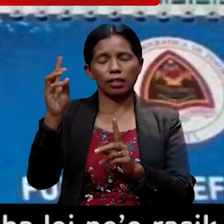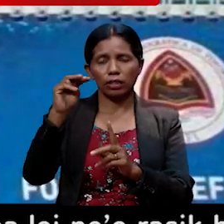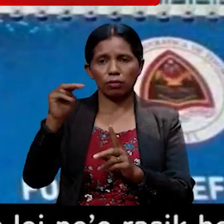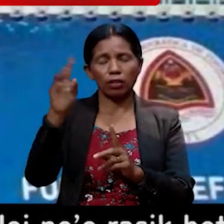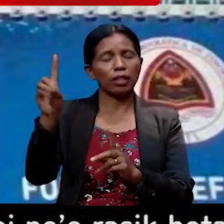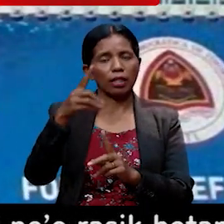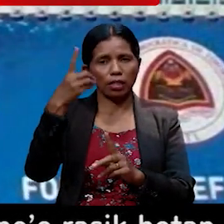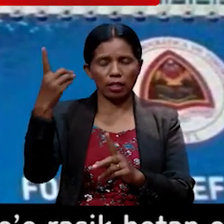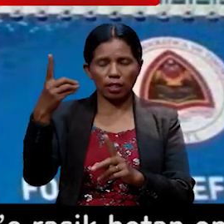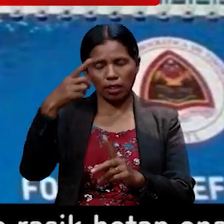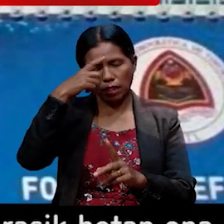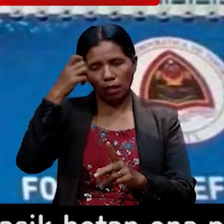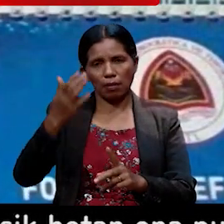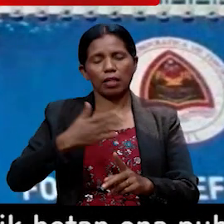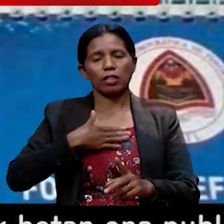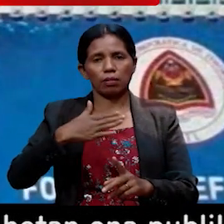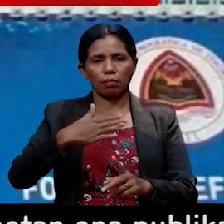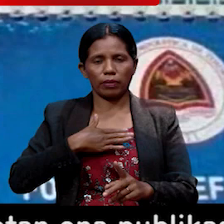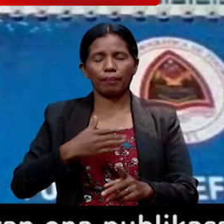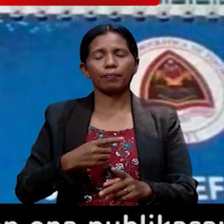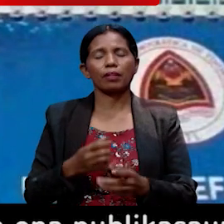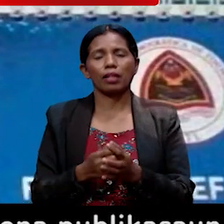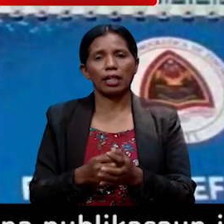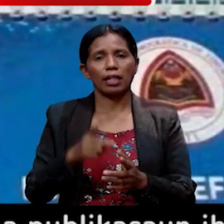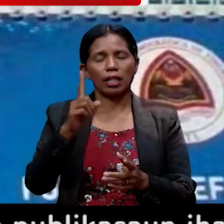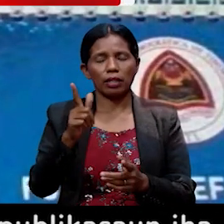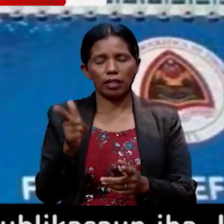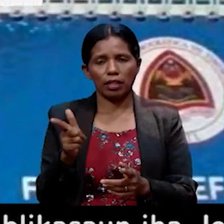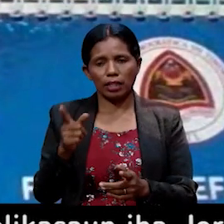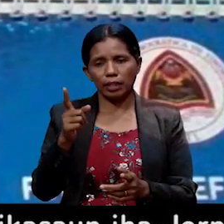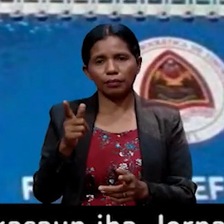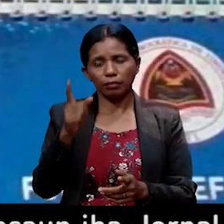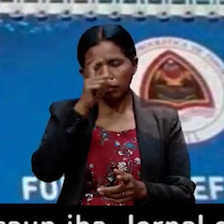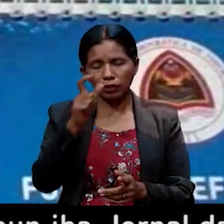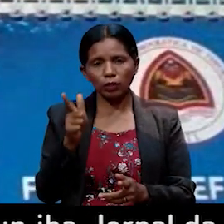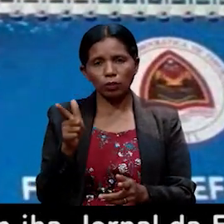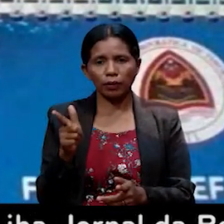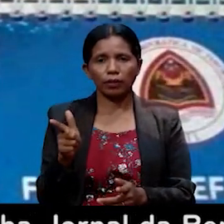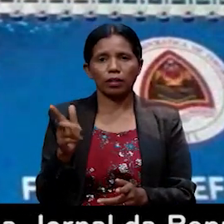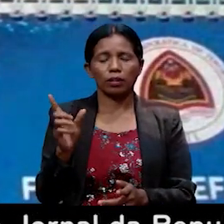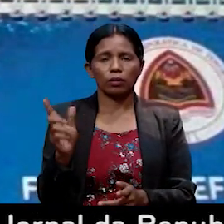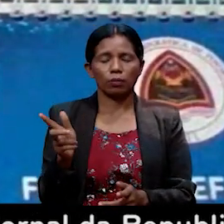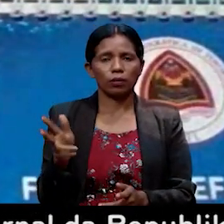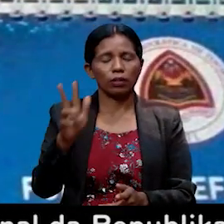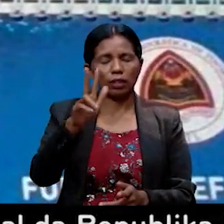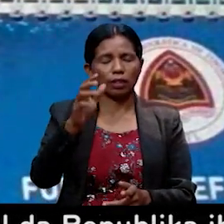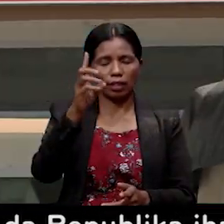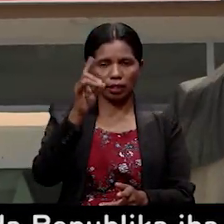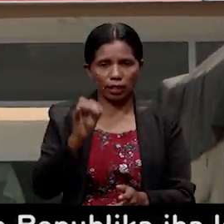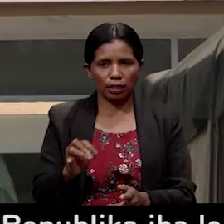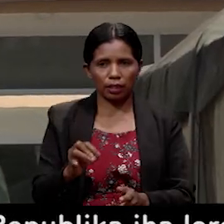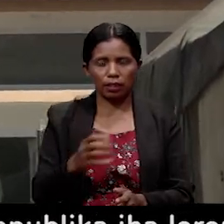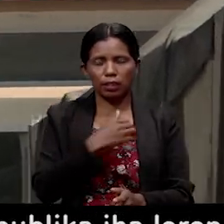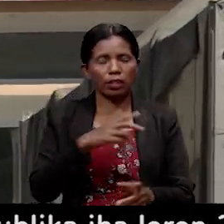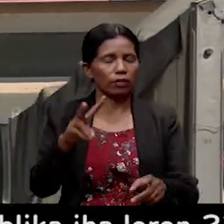paragem respiratória. Ida selu ko idadi walunulu resin tolu, hela iha dili. Sedauk vacina completo, iha loron